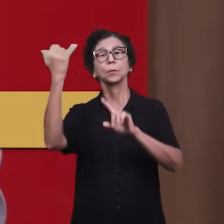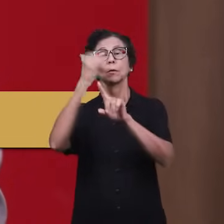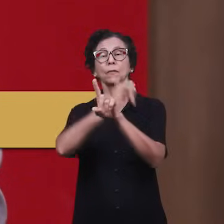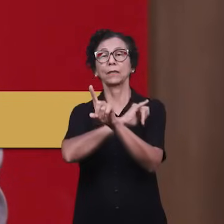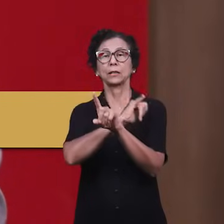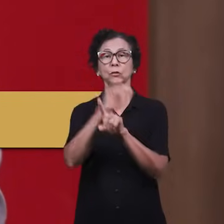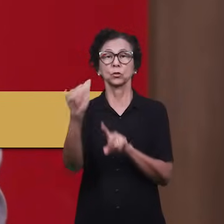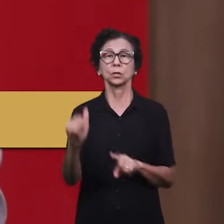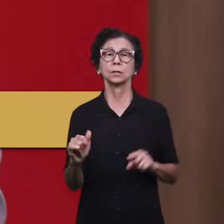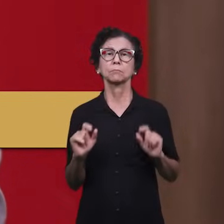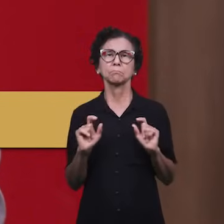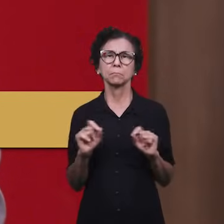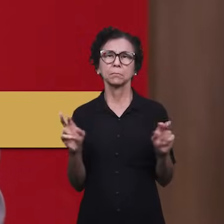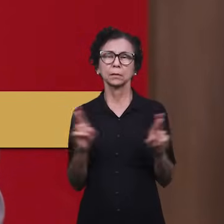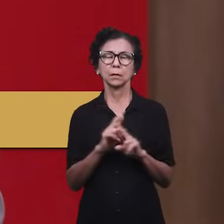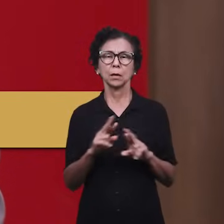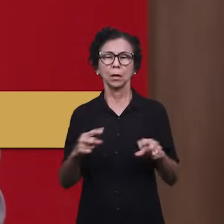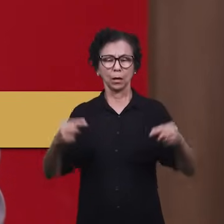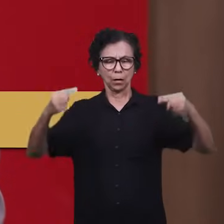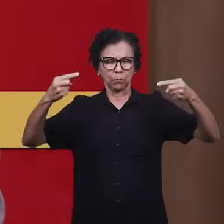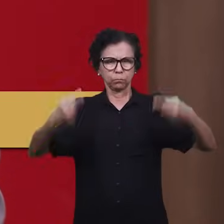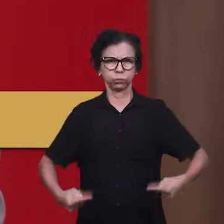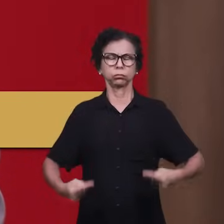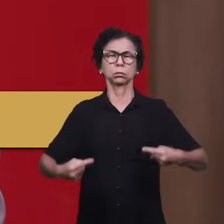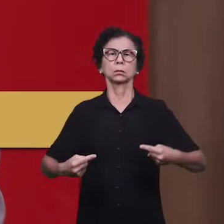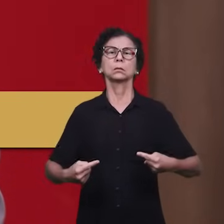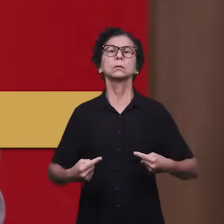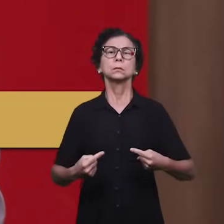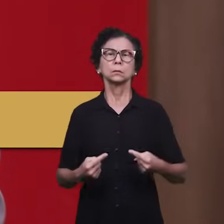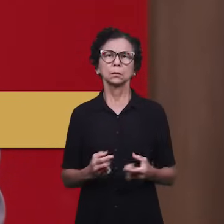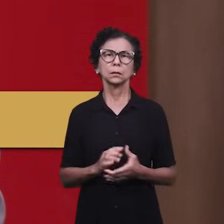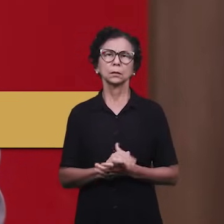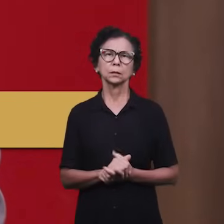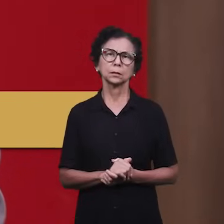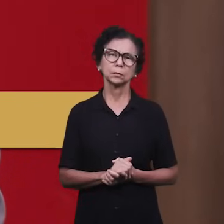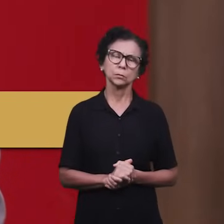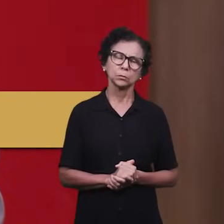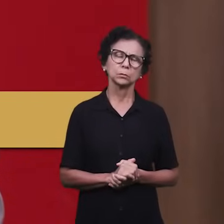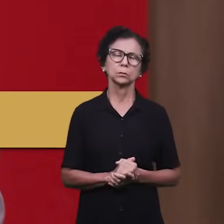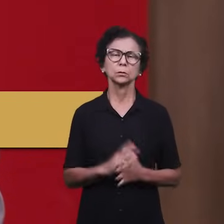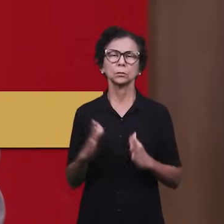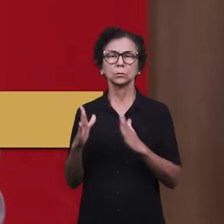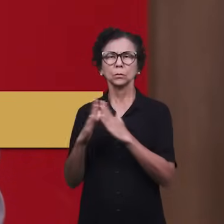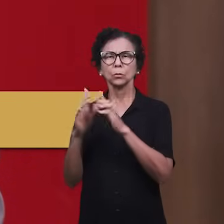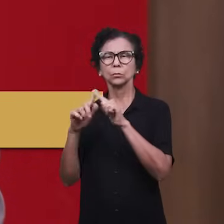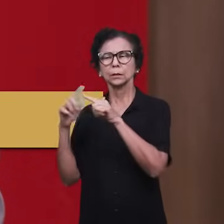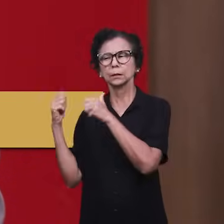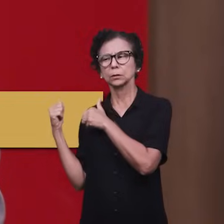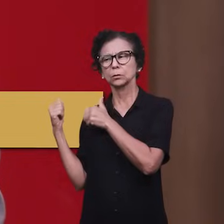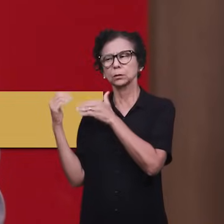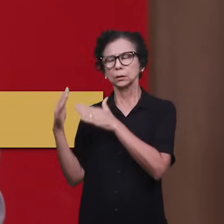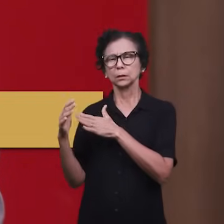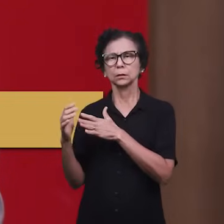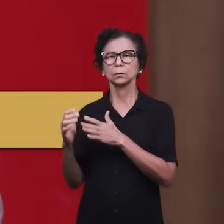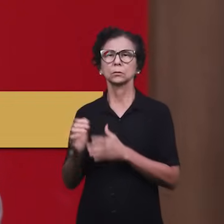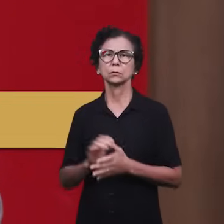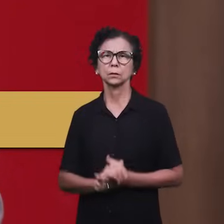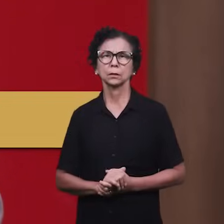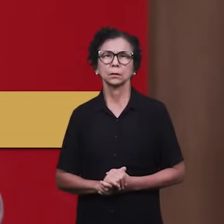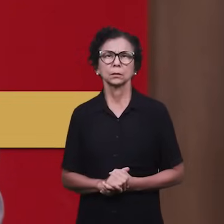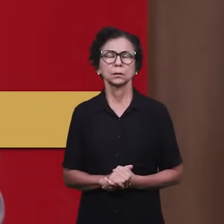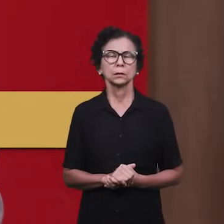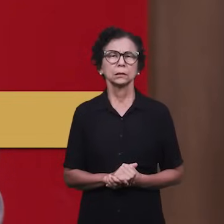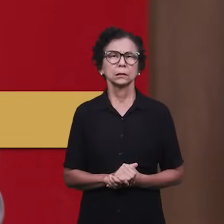das oposições que viriam diante da jornada da igreja, da caminhada da igreja fiel. Quando ele